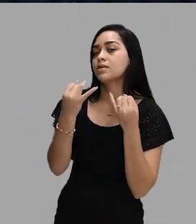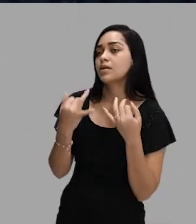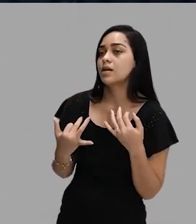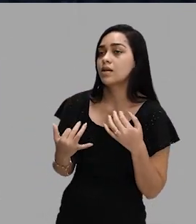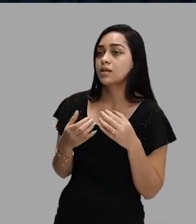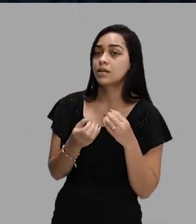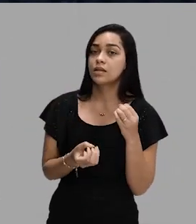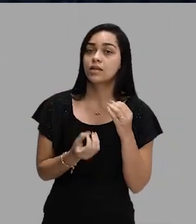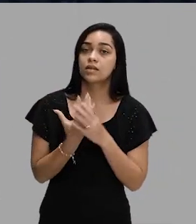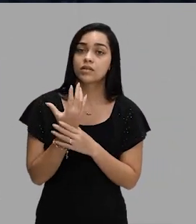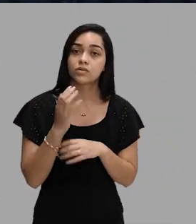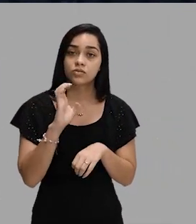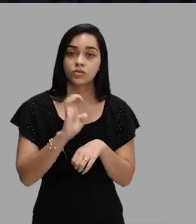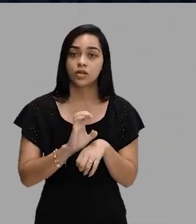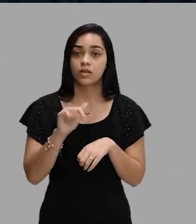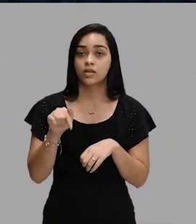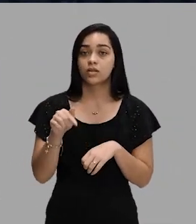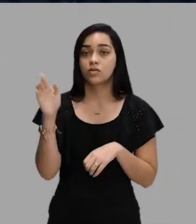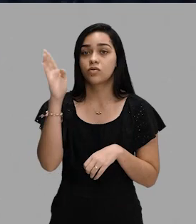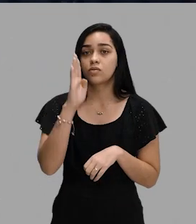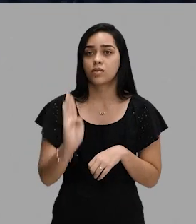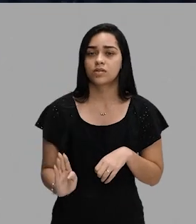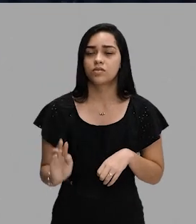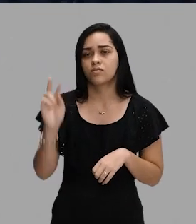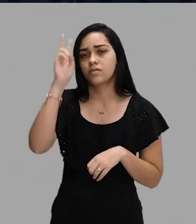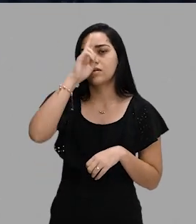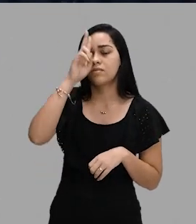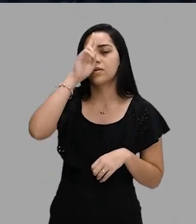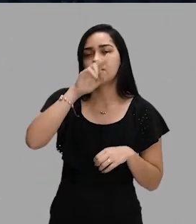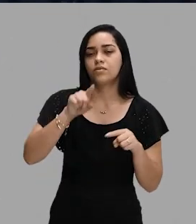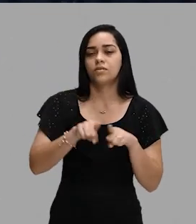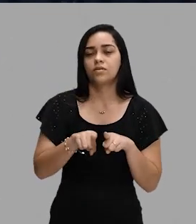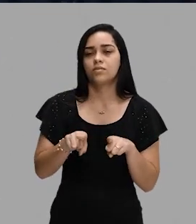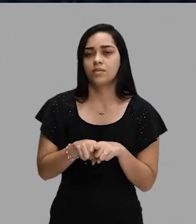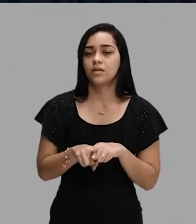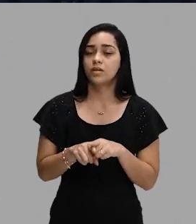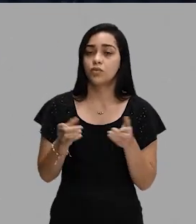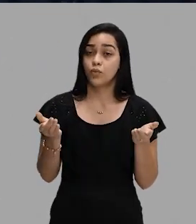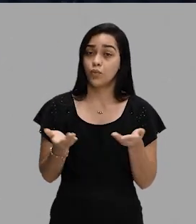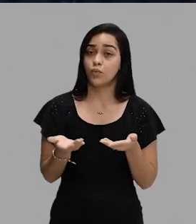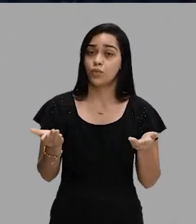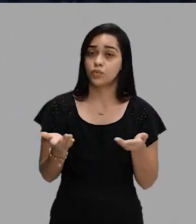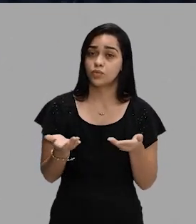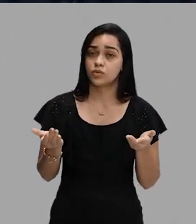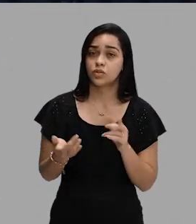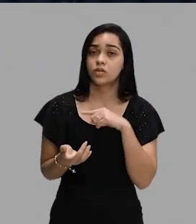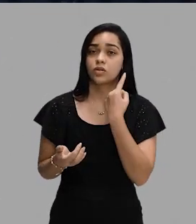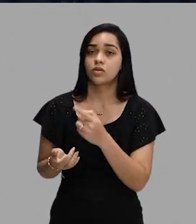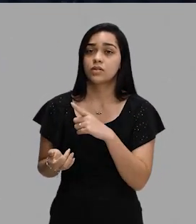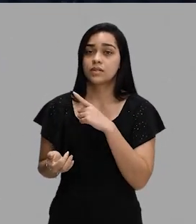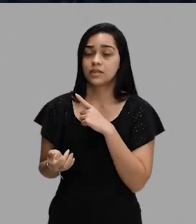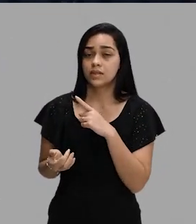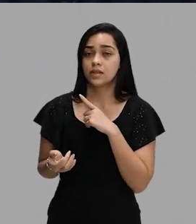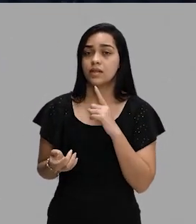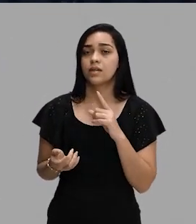da criação de um estado do Brasil, tá? Lembrando também que na atualidade, nós veremos isso também em aulas anteriores,